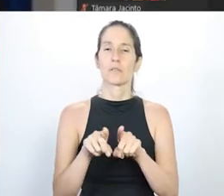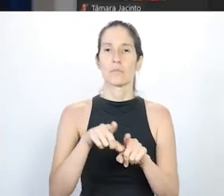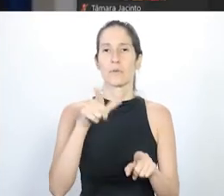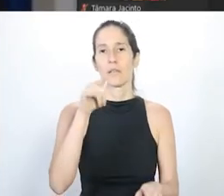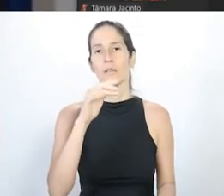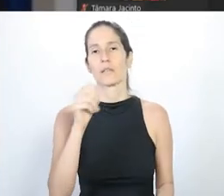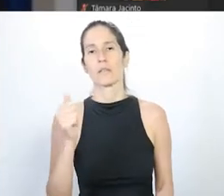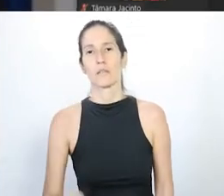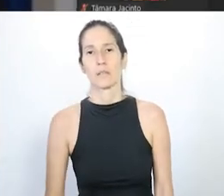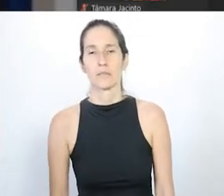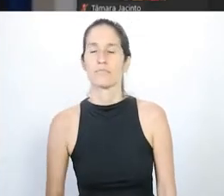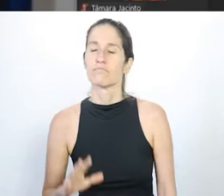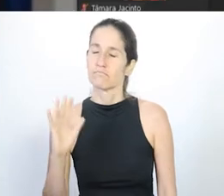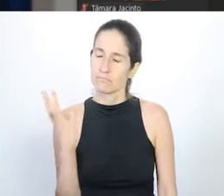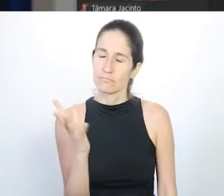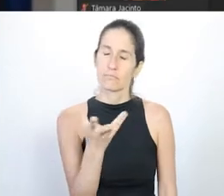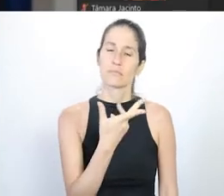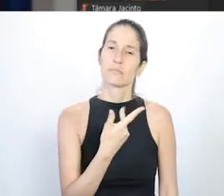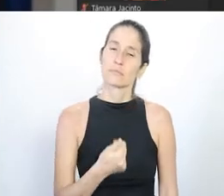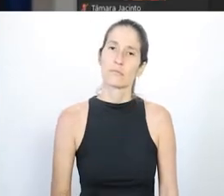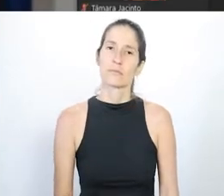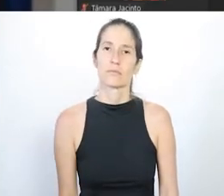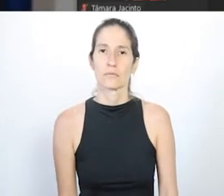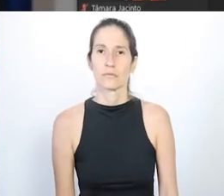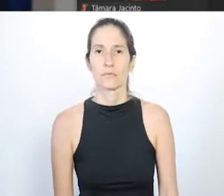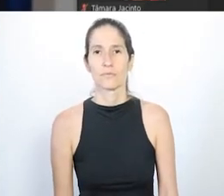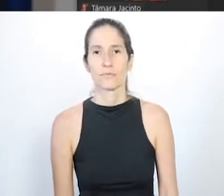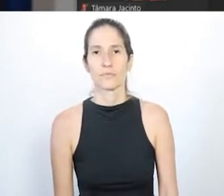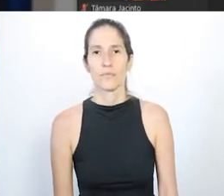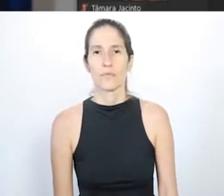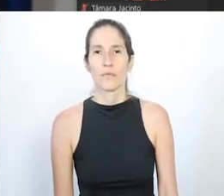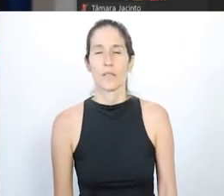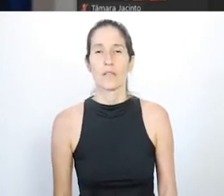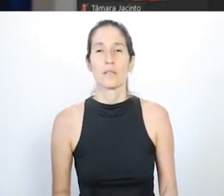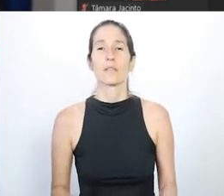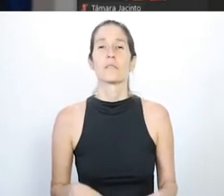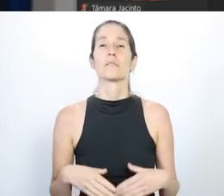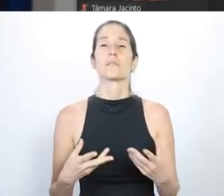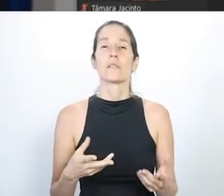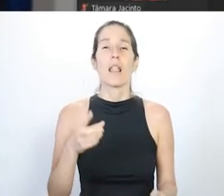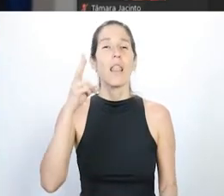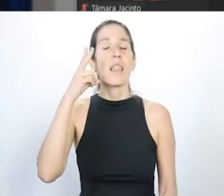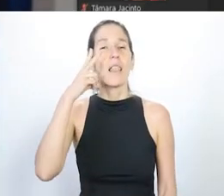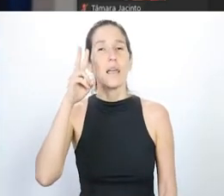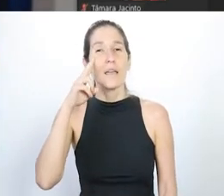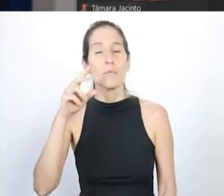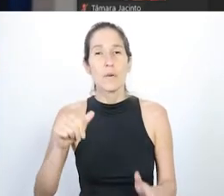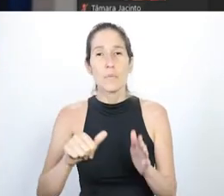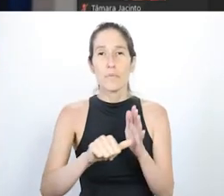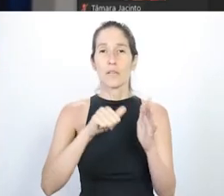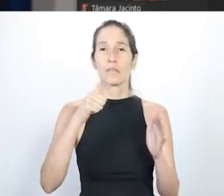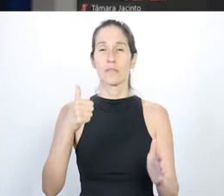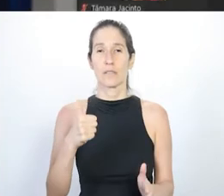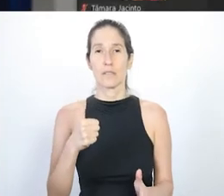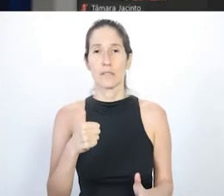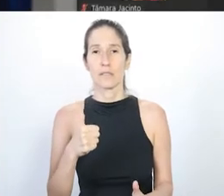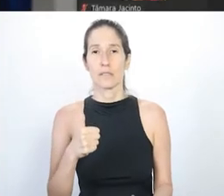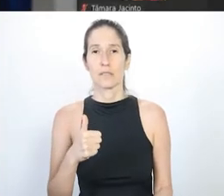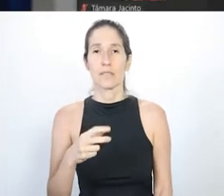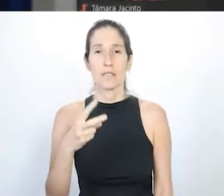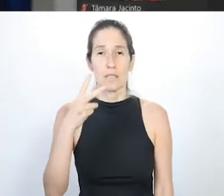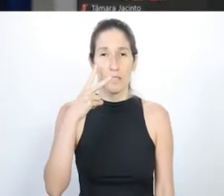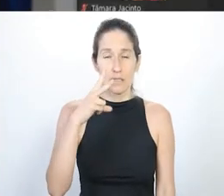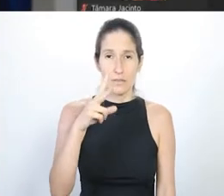Maravilha! E a senhora, se fosse lembrar a primeira vez que se deu conta, porque a gente vê, eu também tive